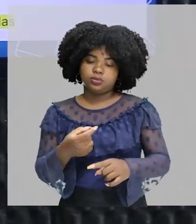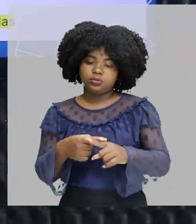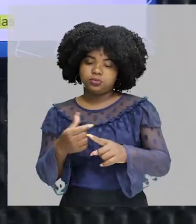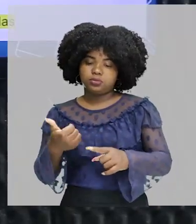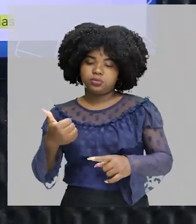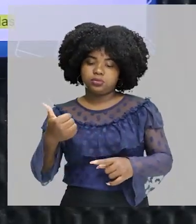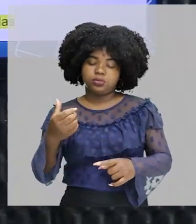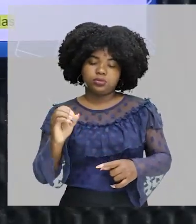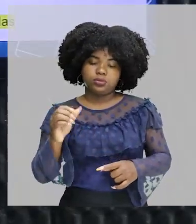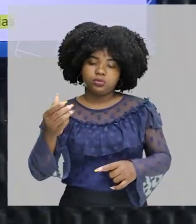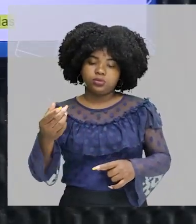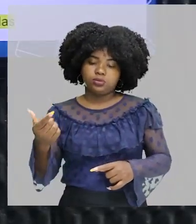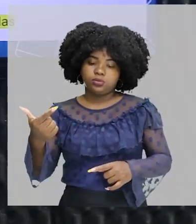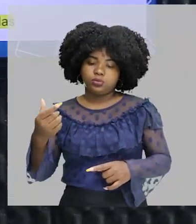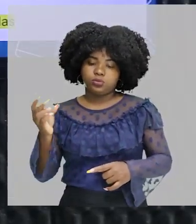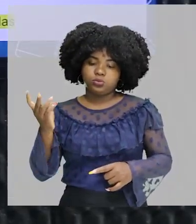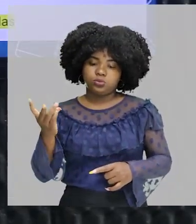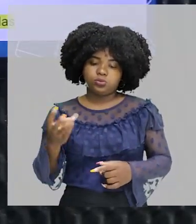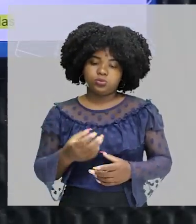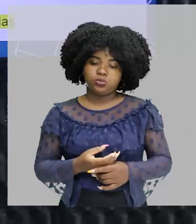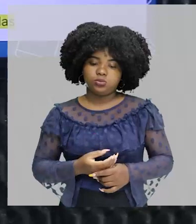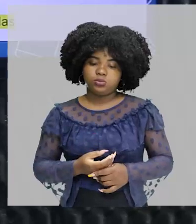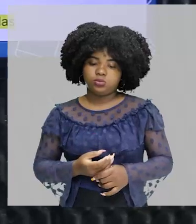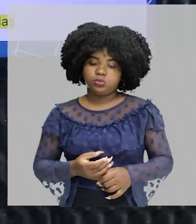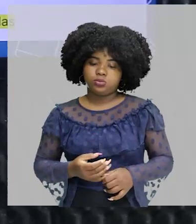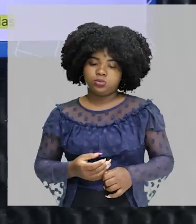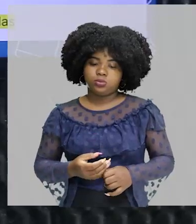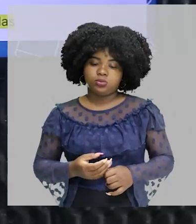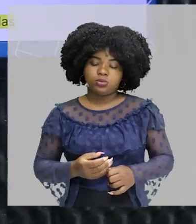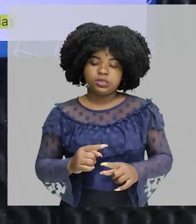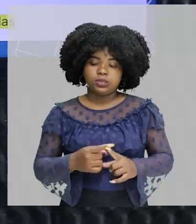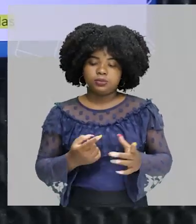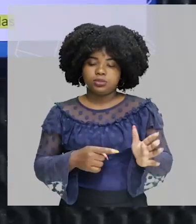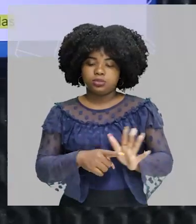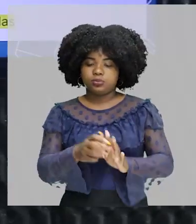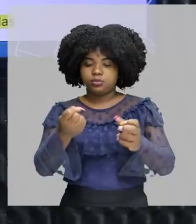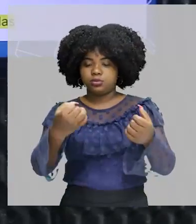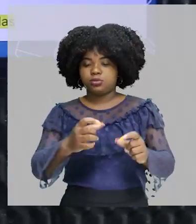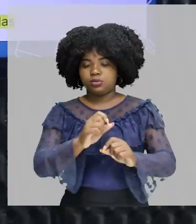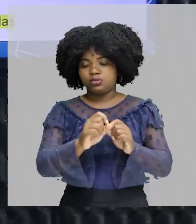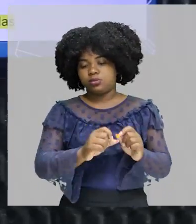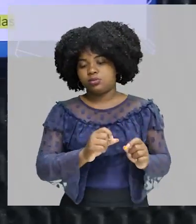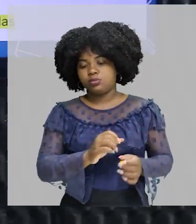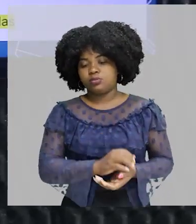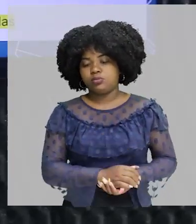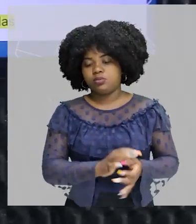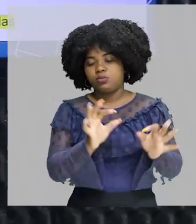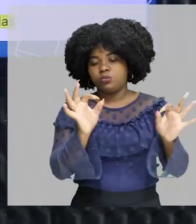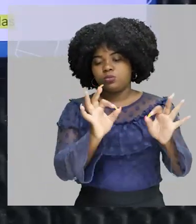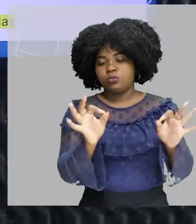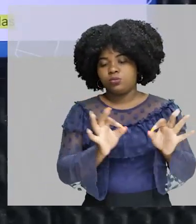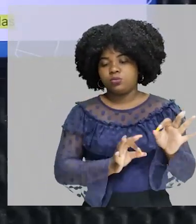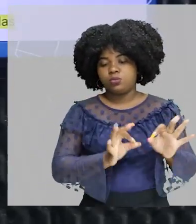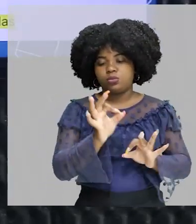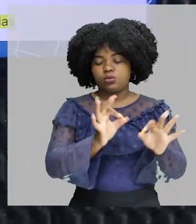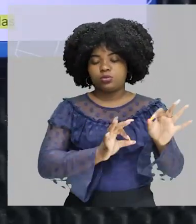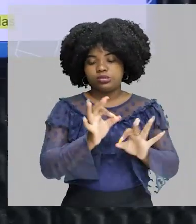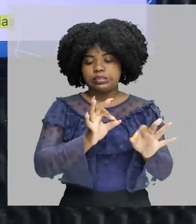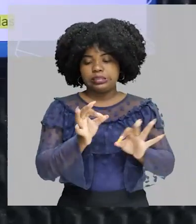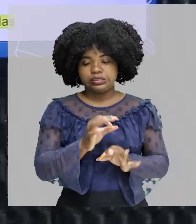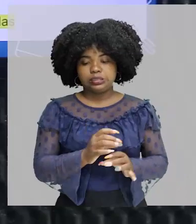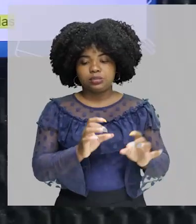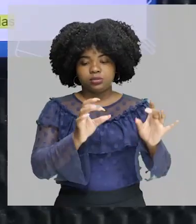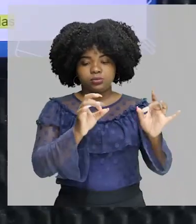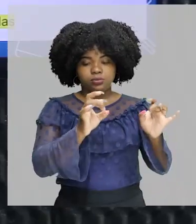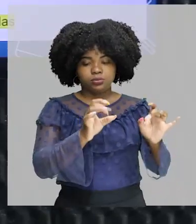10 elevado a 23. Só que, normalmente, as questões vão trabalhar com notação científica. 0,6.